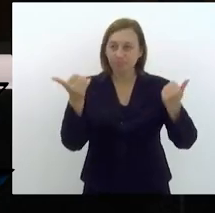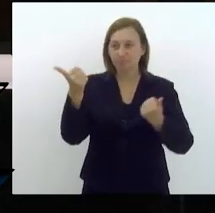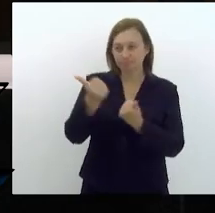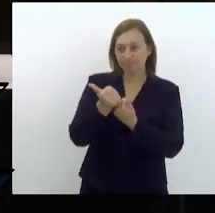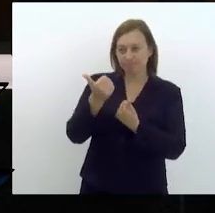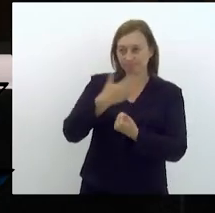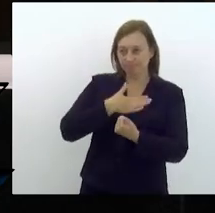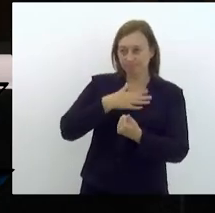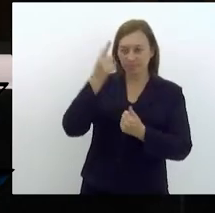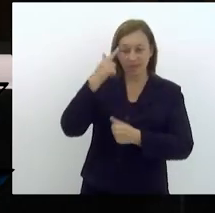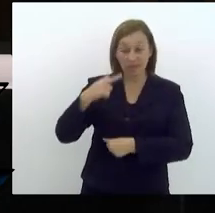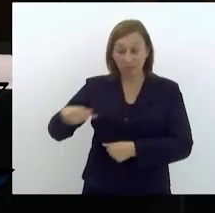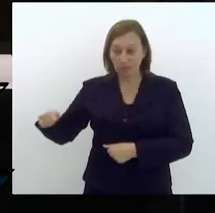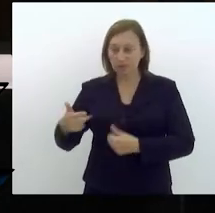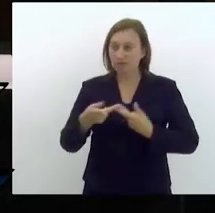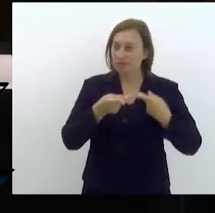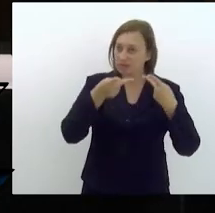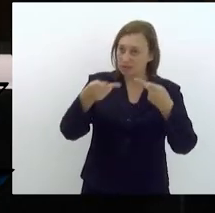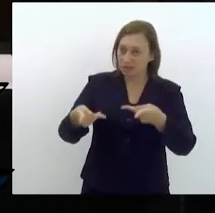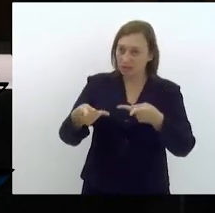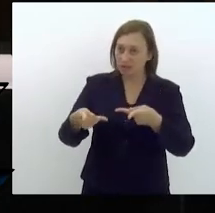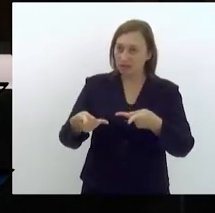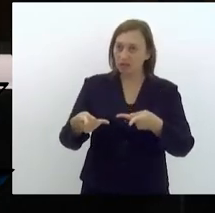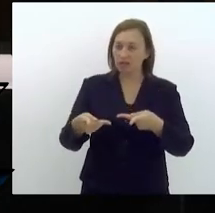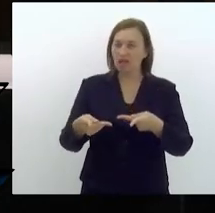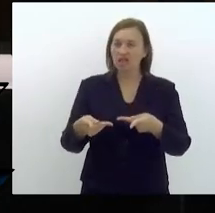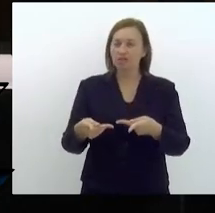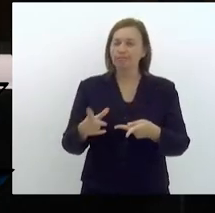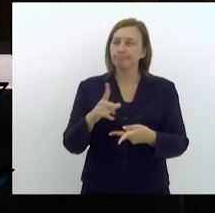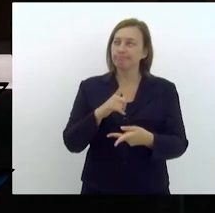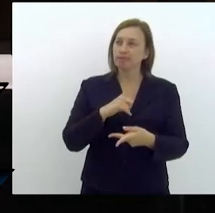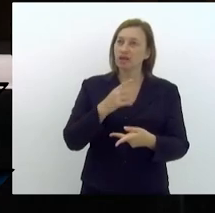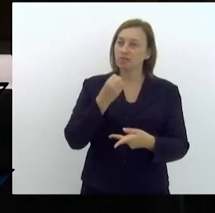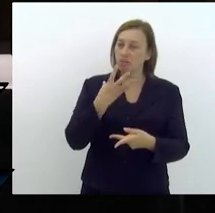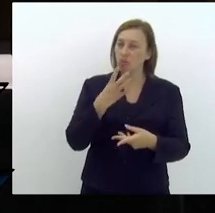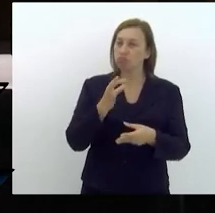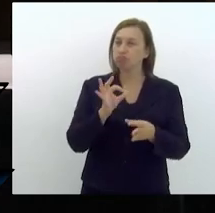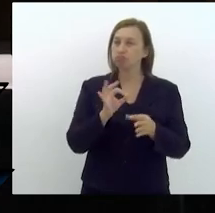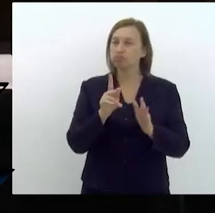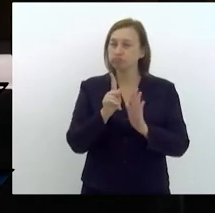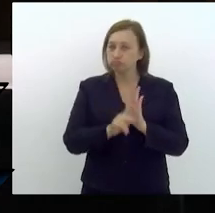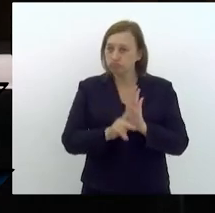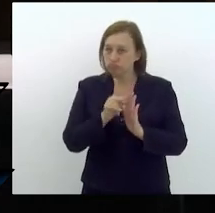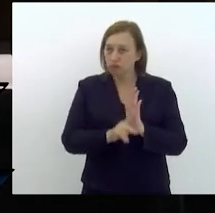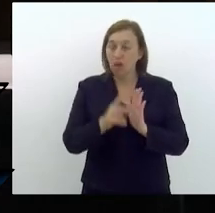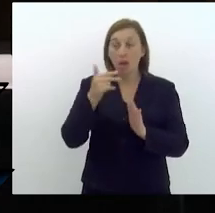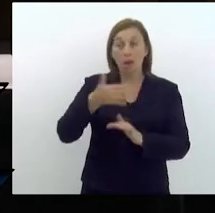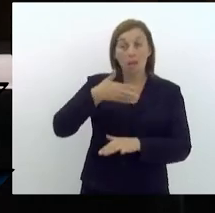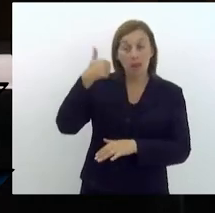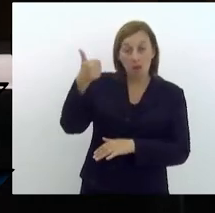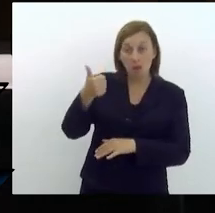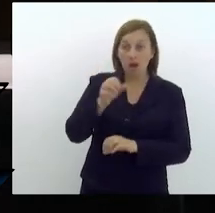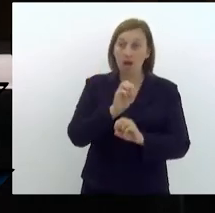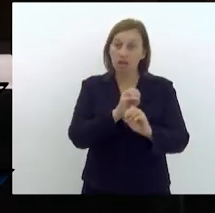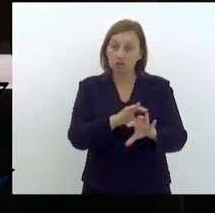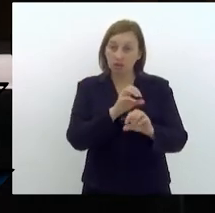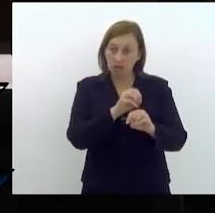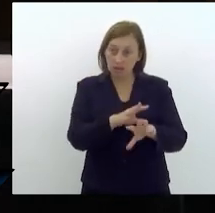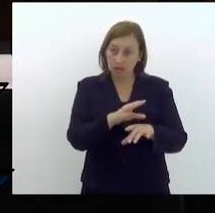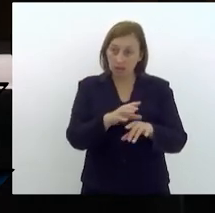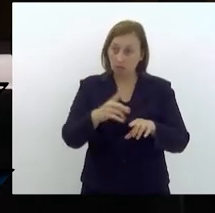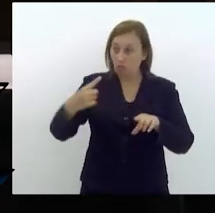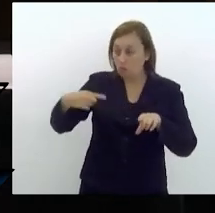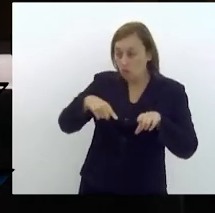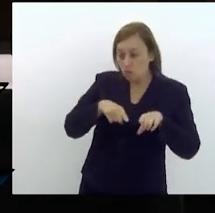com meu apoio essa semana tive aí te visitando a gente tem bons que Visa melhorar a educação na contramão